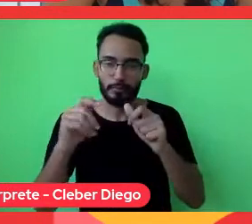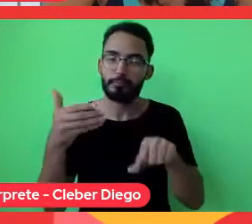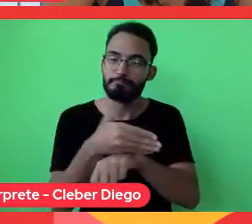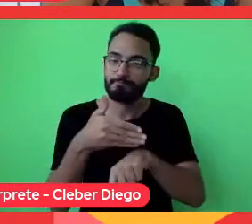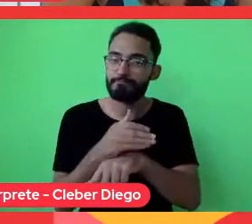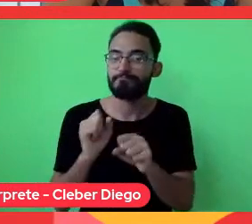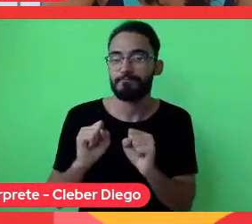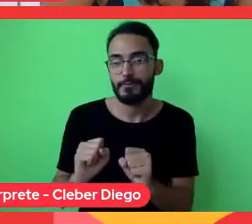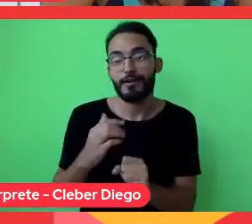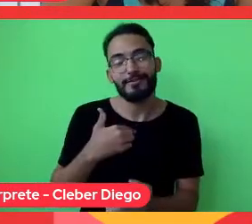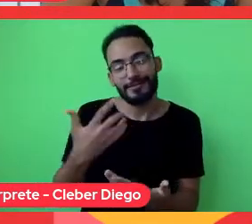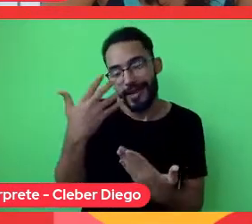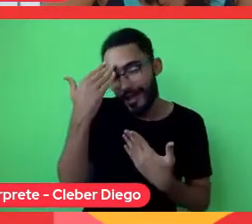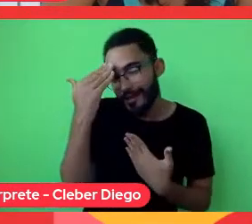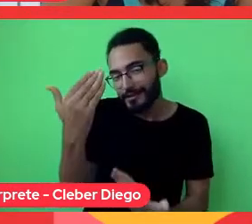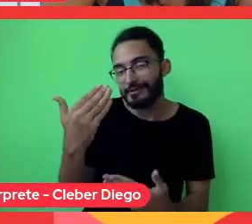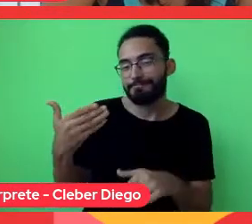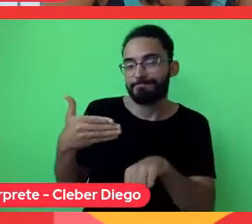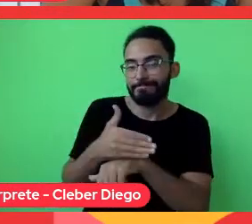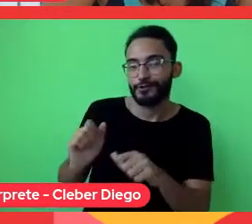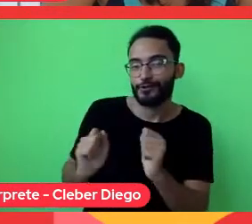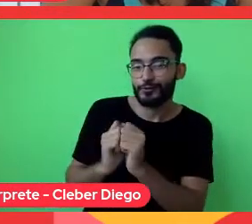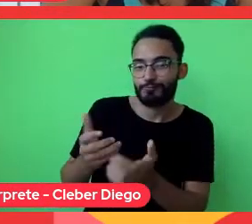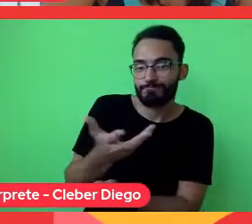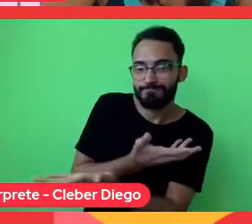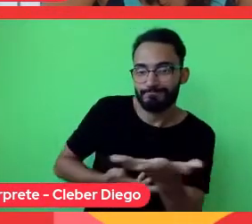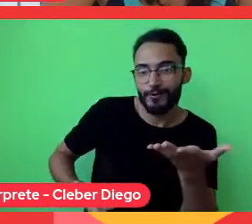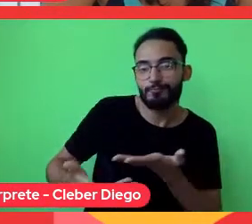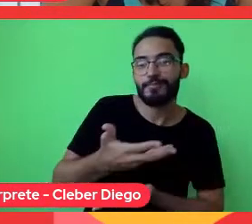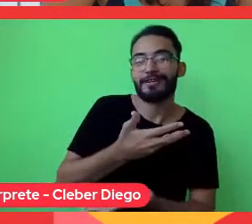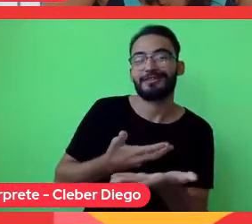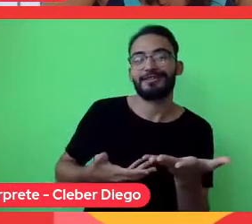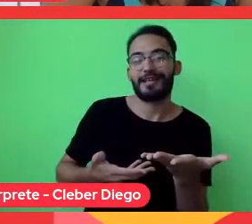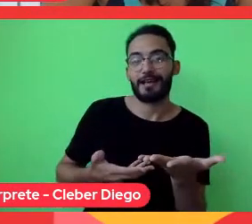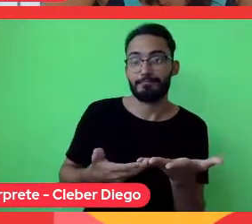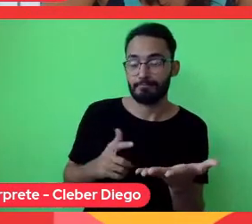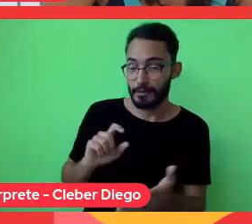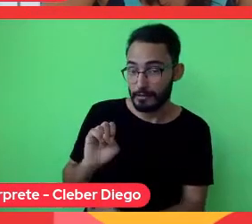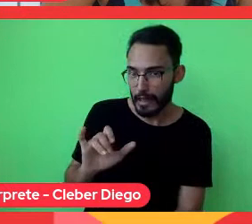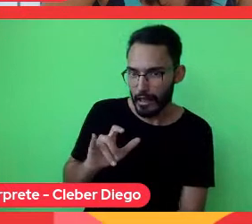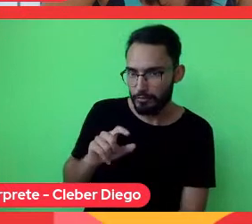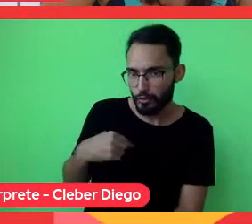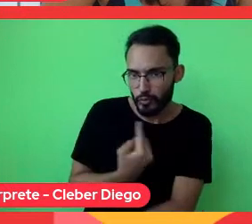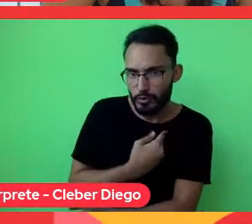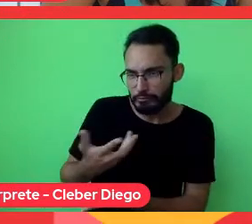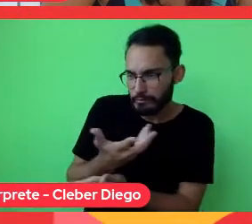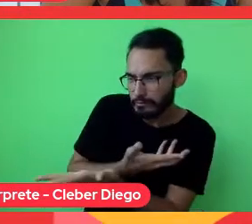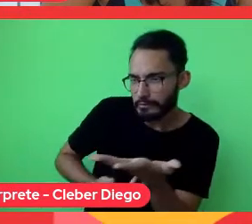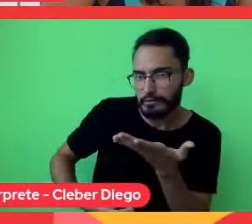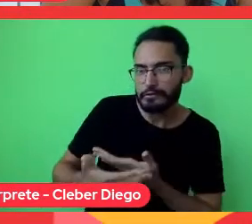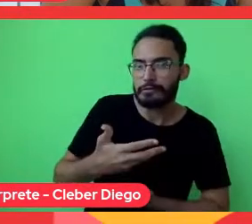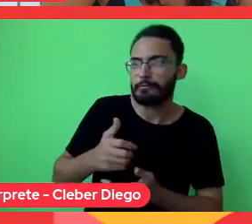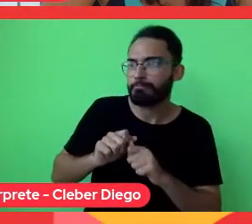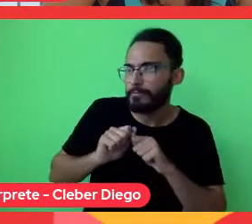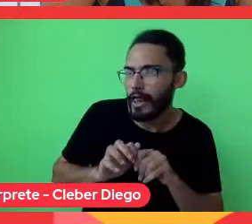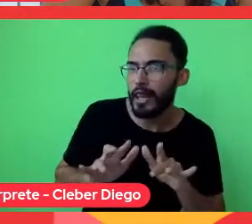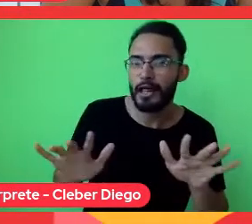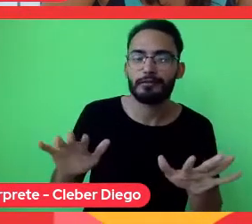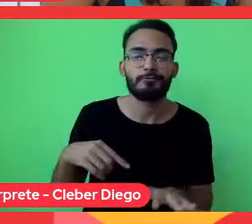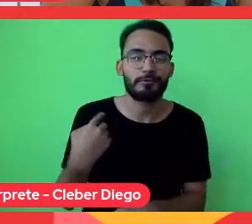só posso agradecer por estar aqui, por compartilhar. Eu acho que quanto mais compartilhamento, mais a gente aprende,